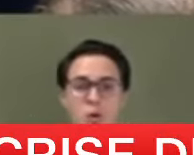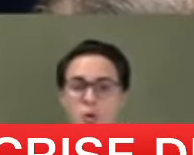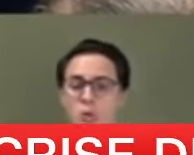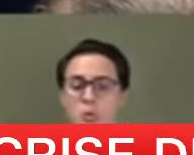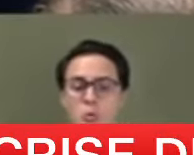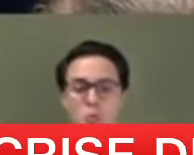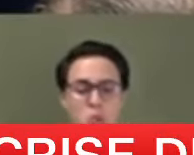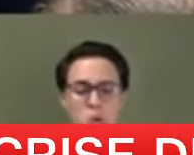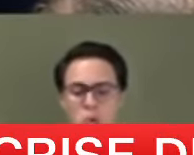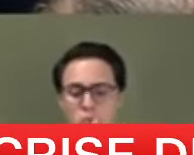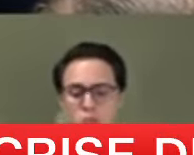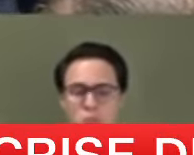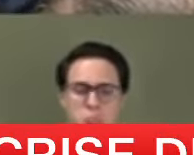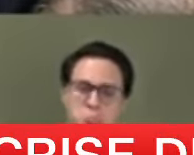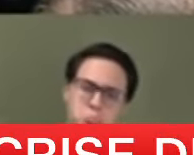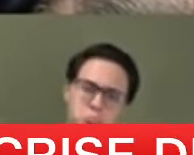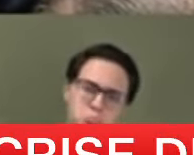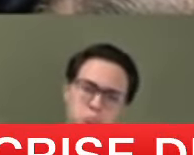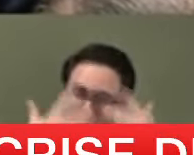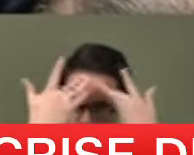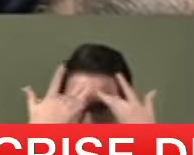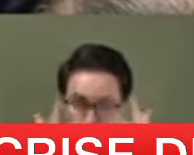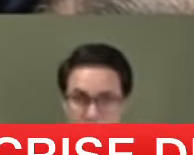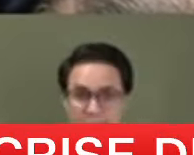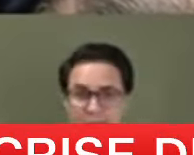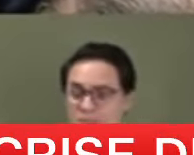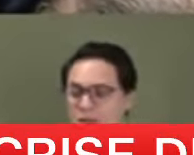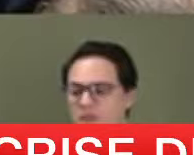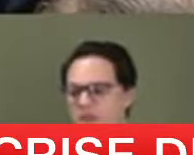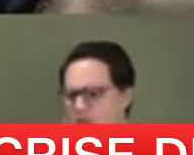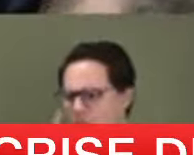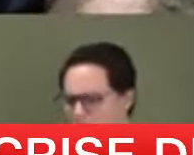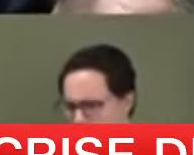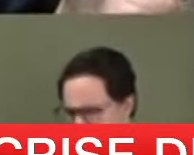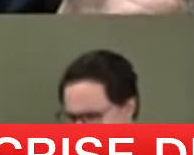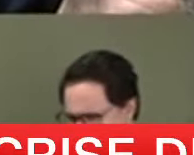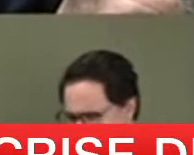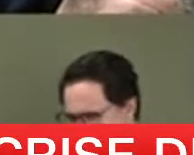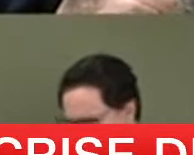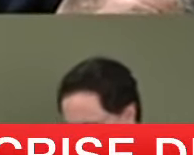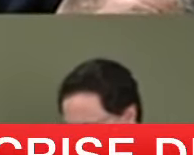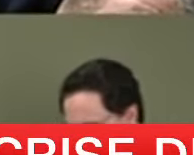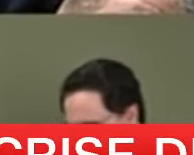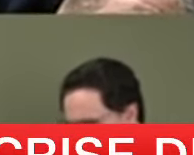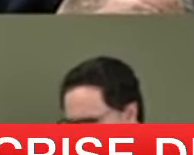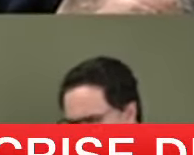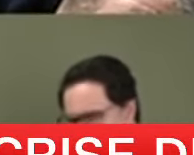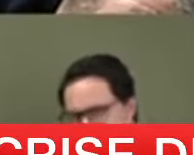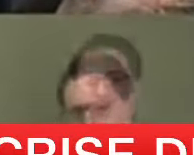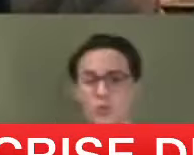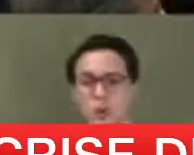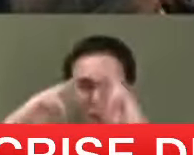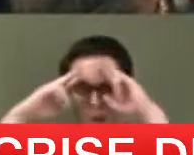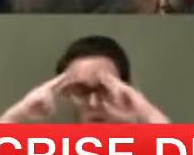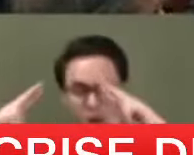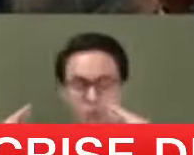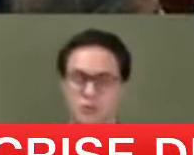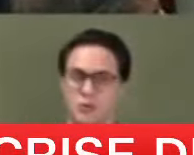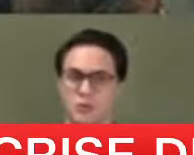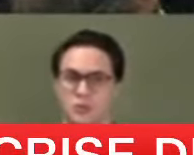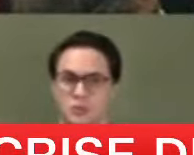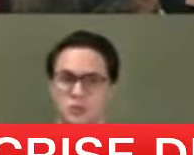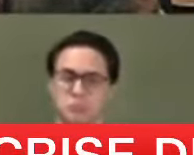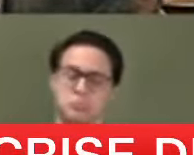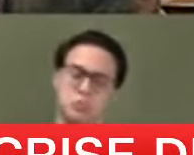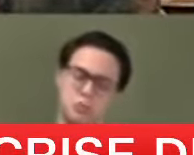qualquer justificativa que seja, a chacina que está se fazendo sobre civis na Palestina. E eu estou à